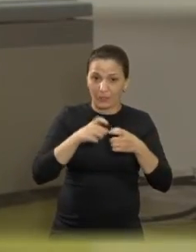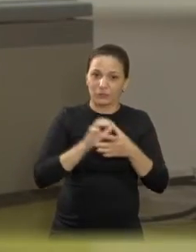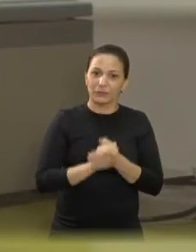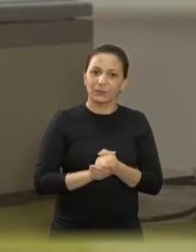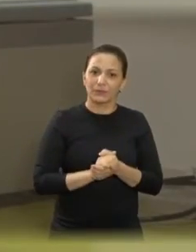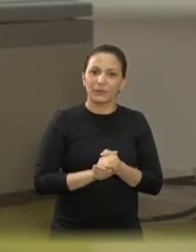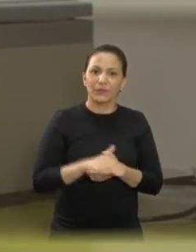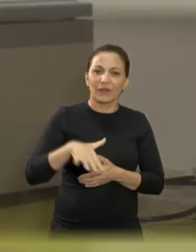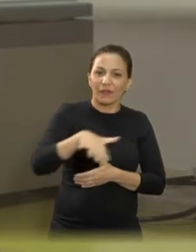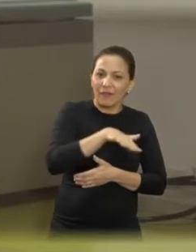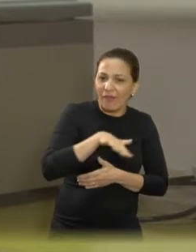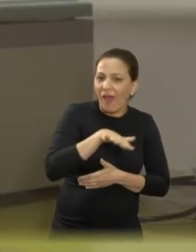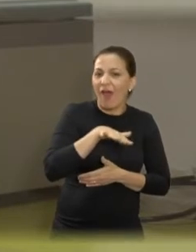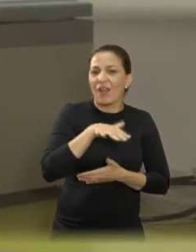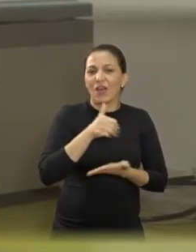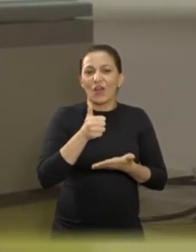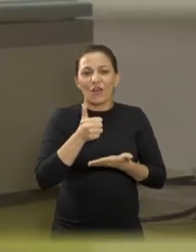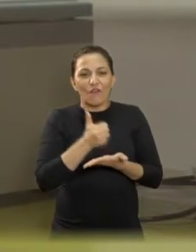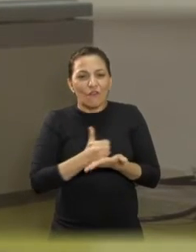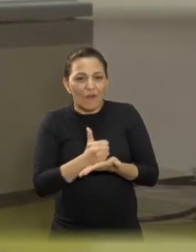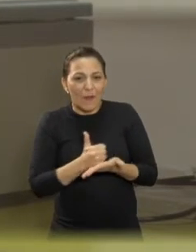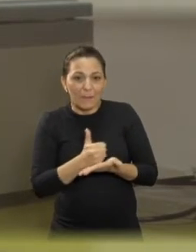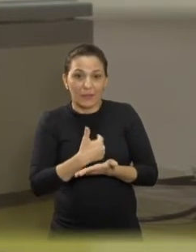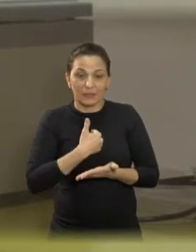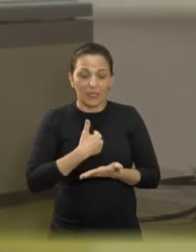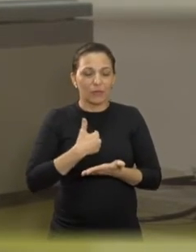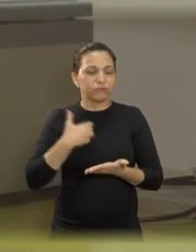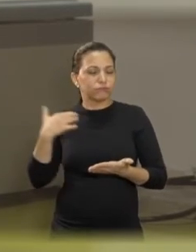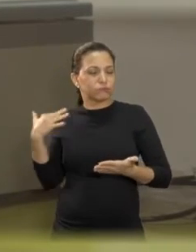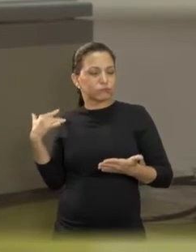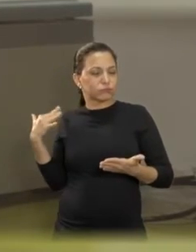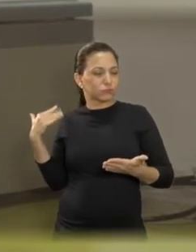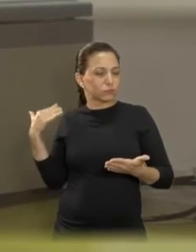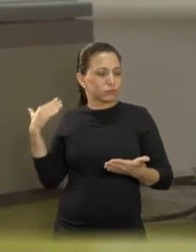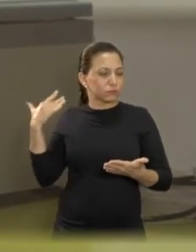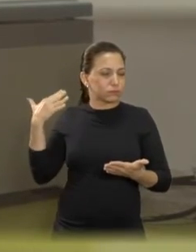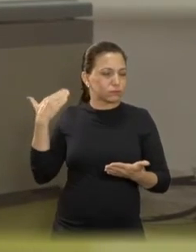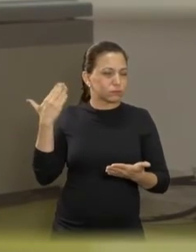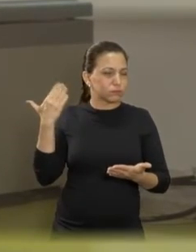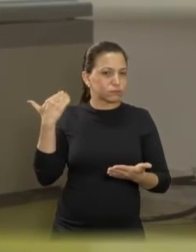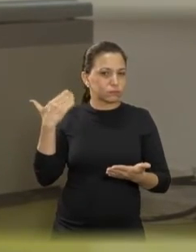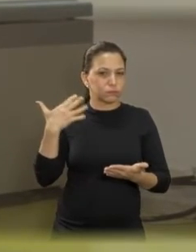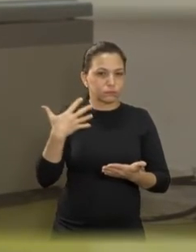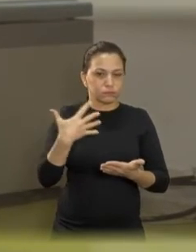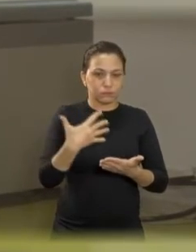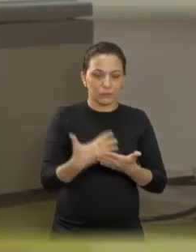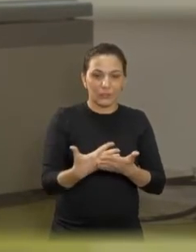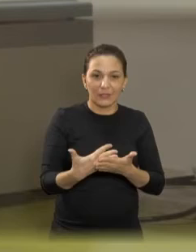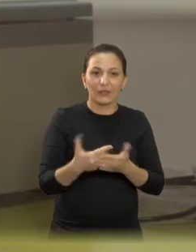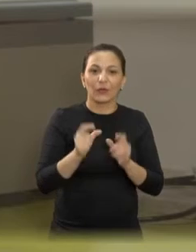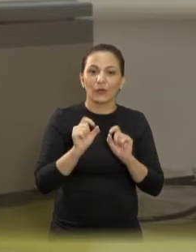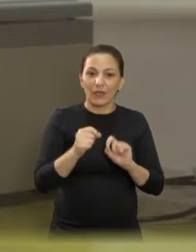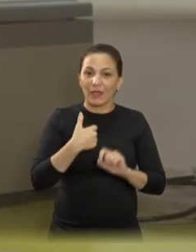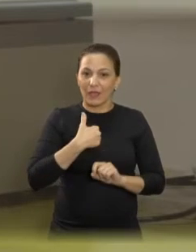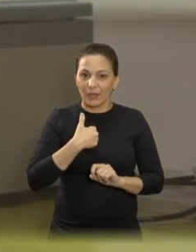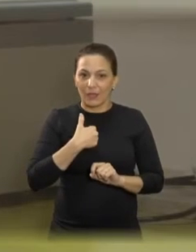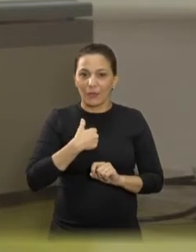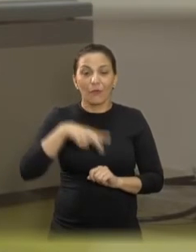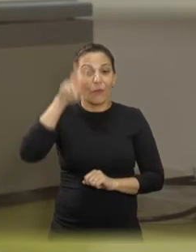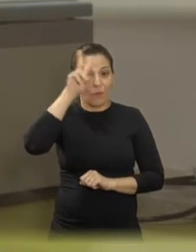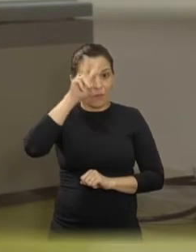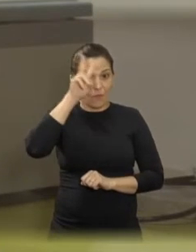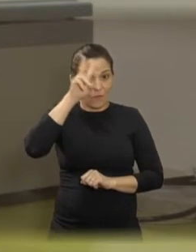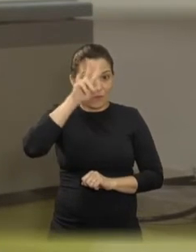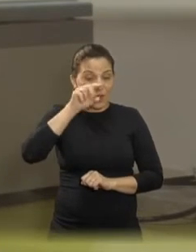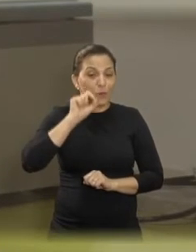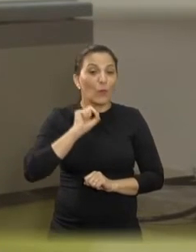com o segmento farmacêutico, ela é bem antiga. Acho que dá para ir um pouquinho além, porque eu recordo que